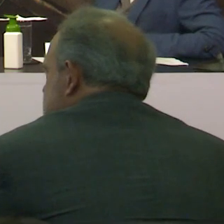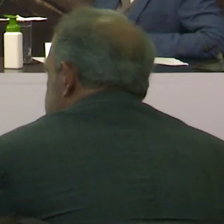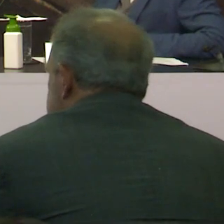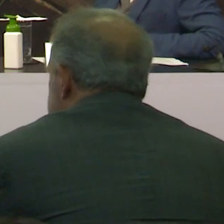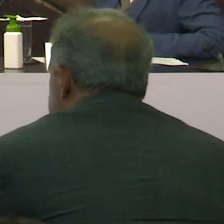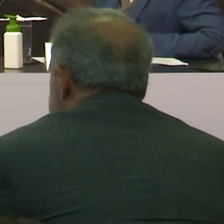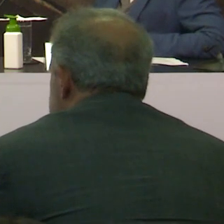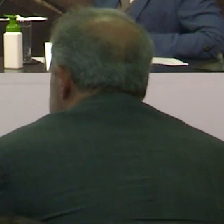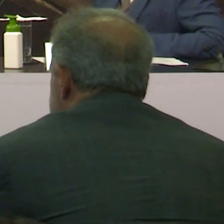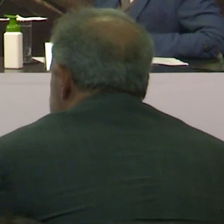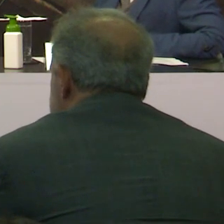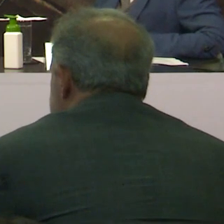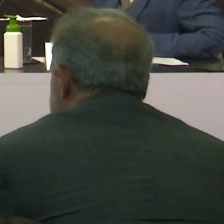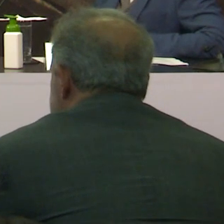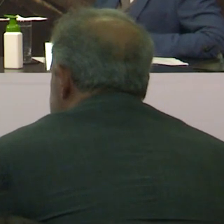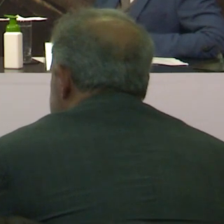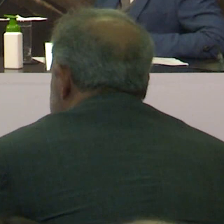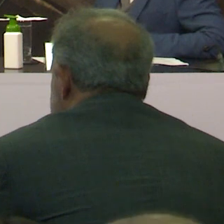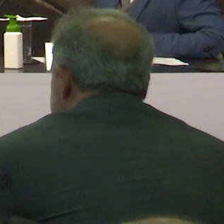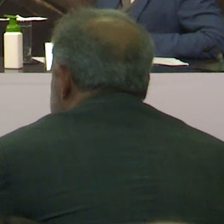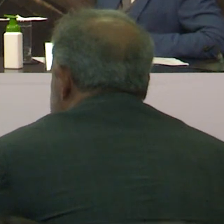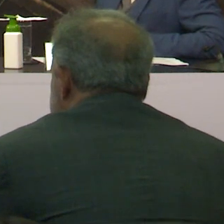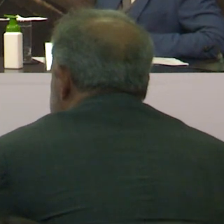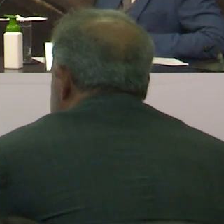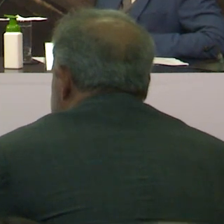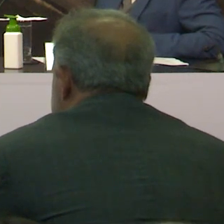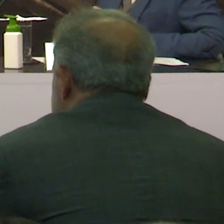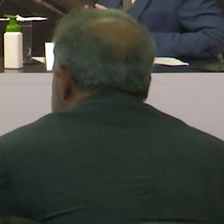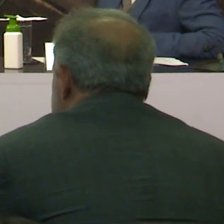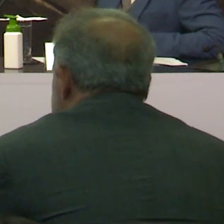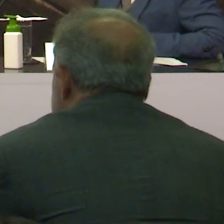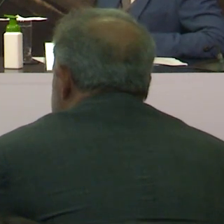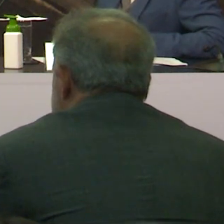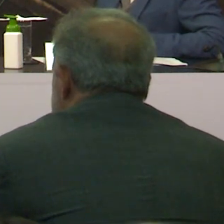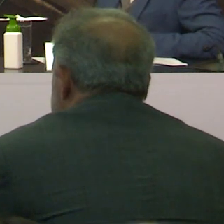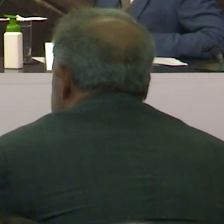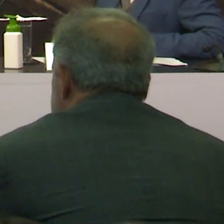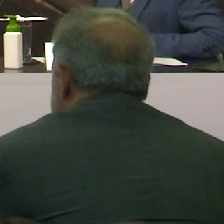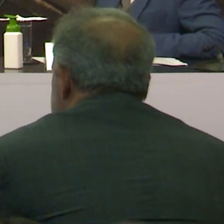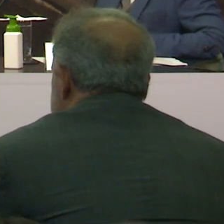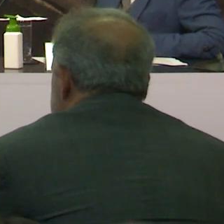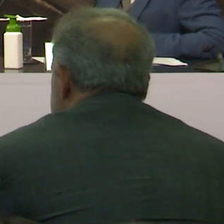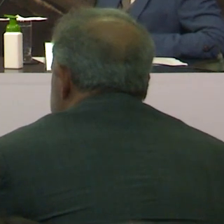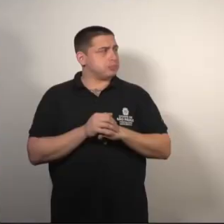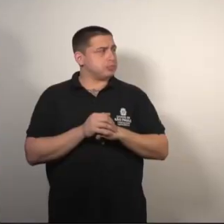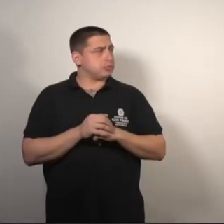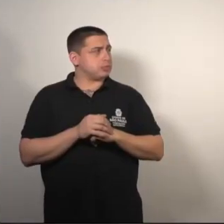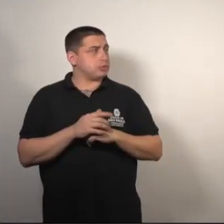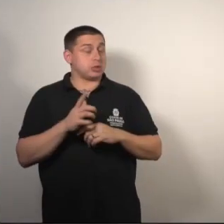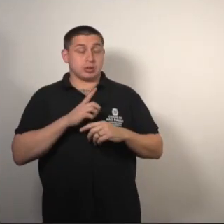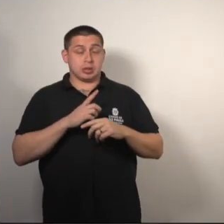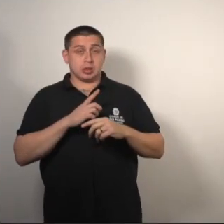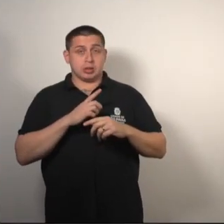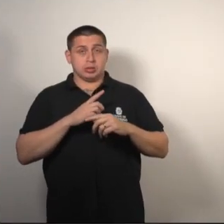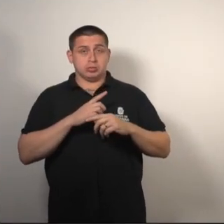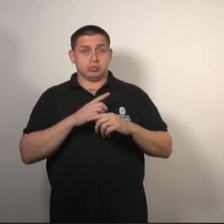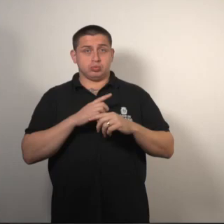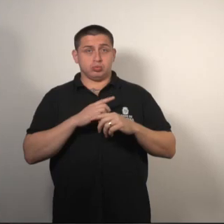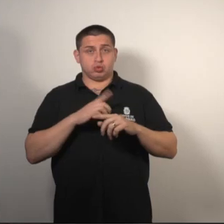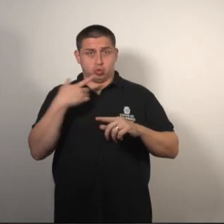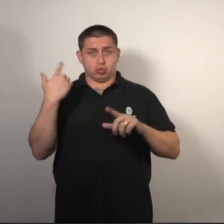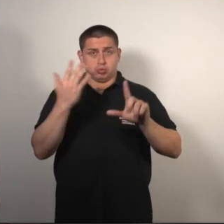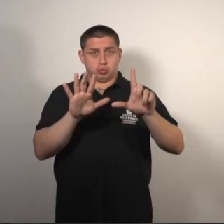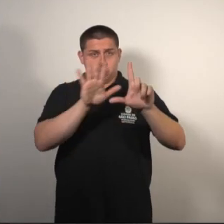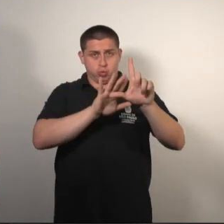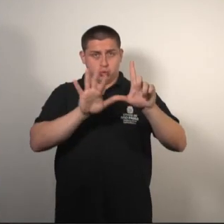Muito bom, parabéns. Só fazer uma adenda de passar, eu vi ali, me lembrei, nós estamos com todas as obras no nosso portal, Obras Abertas,